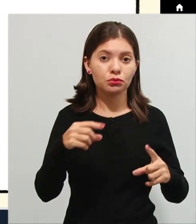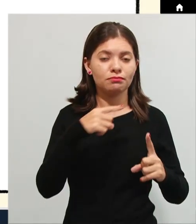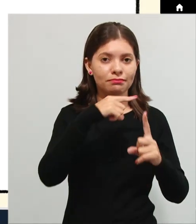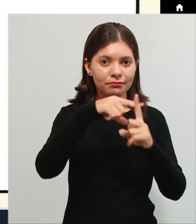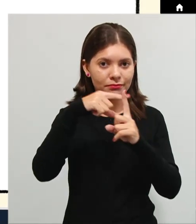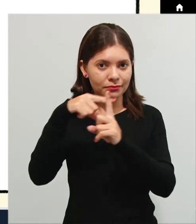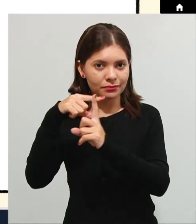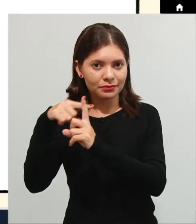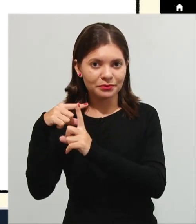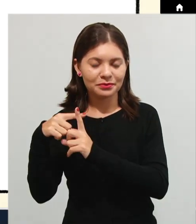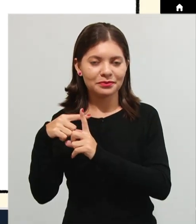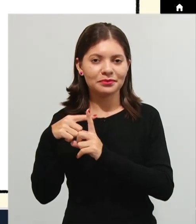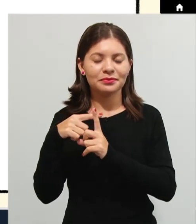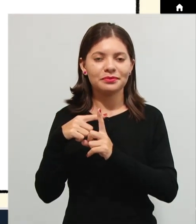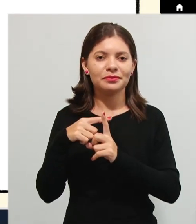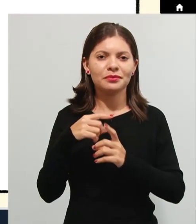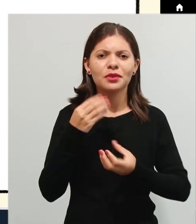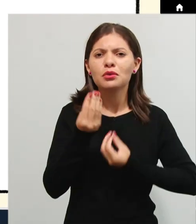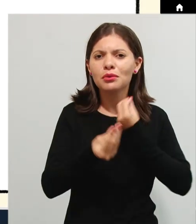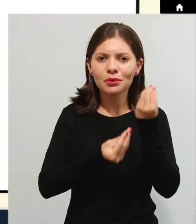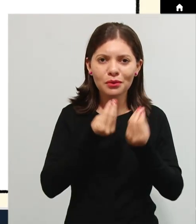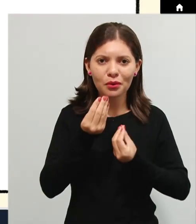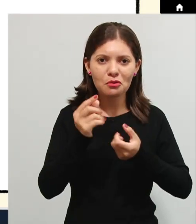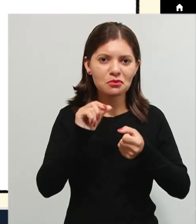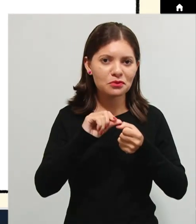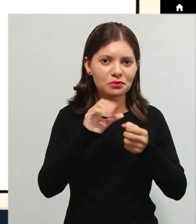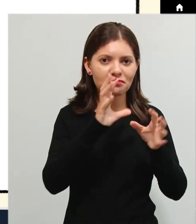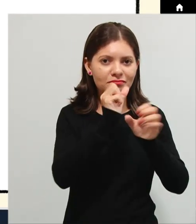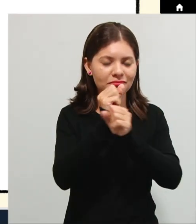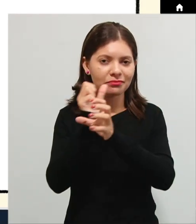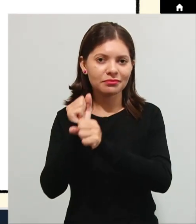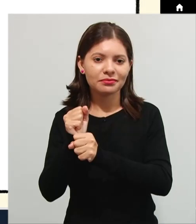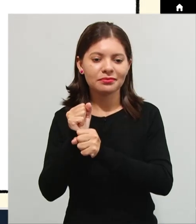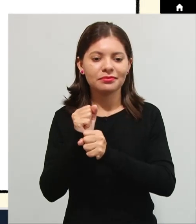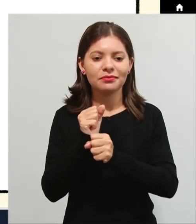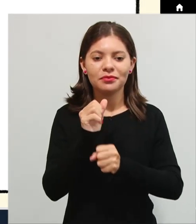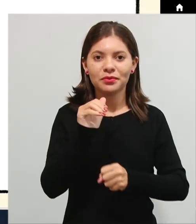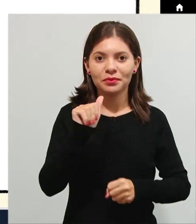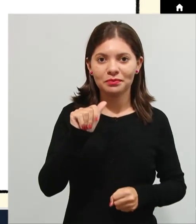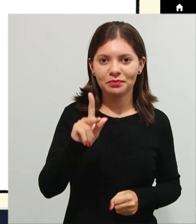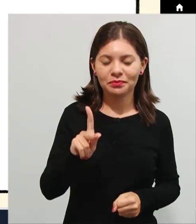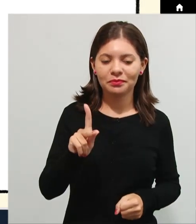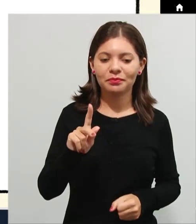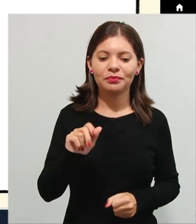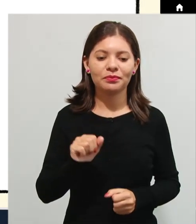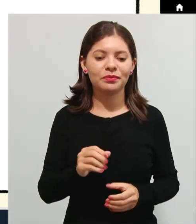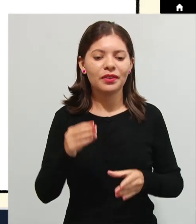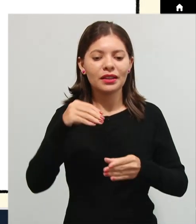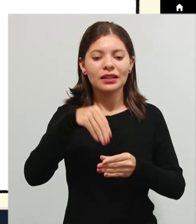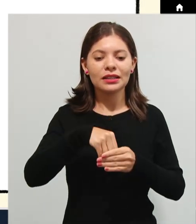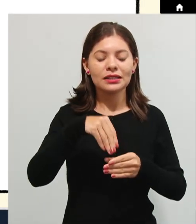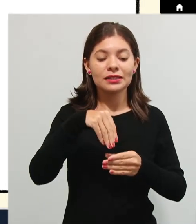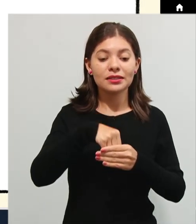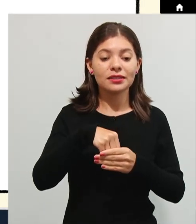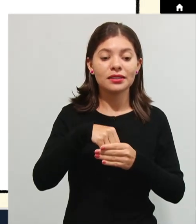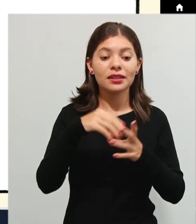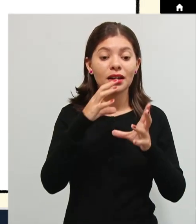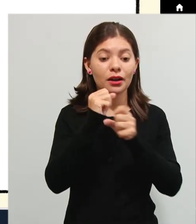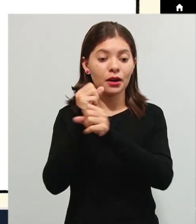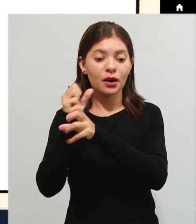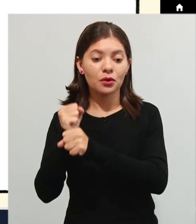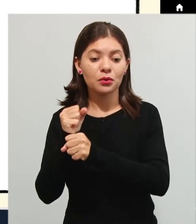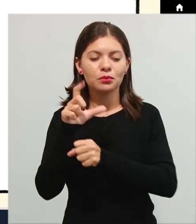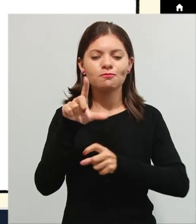então eu quero fazer o quê? Uma soma, certo? Então, como é que a gente faz essa fórmula no Excel? A gente